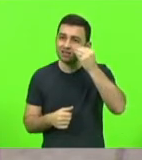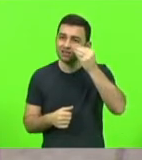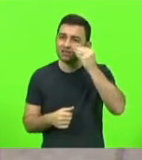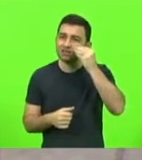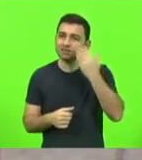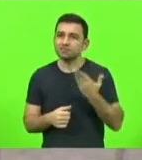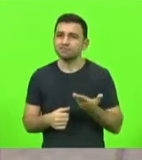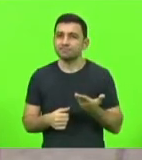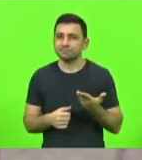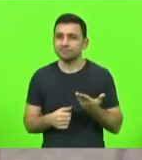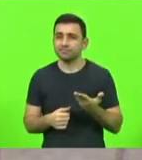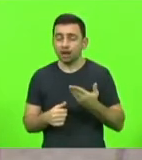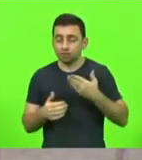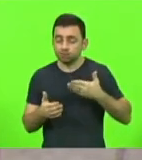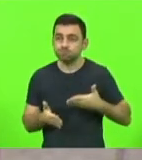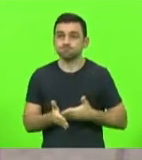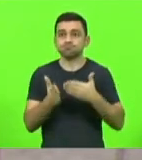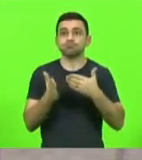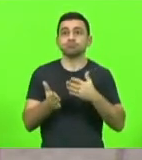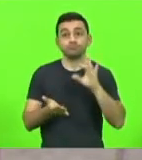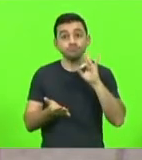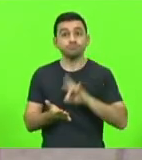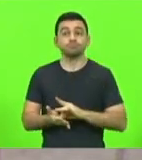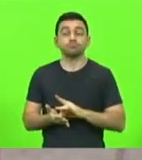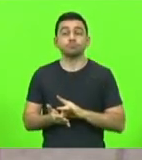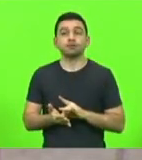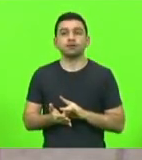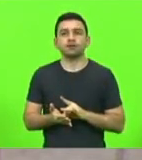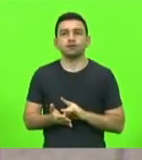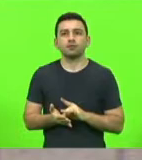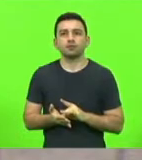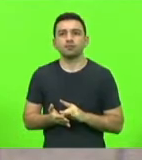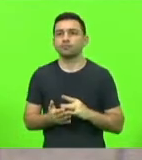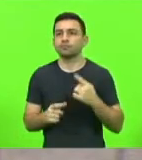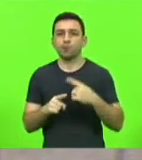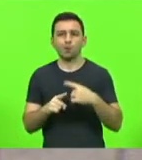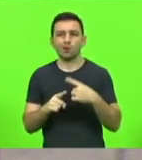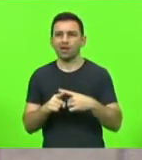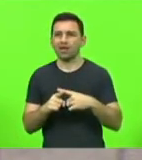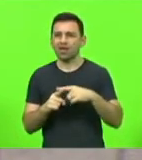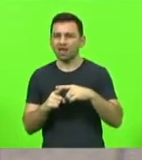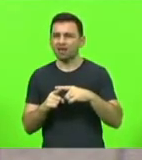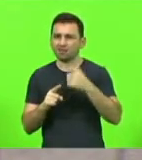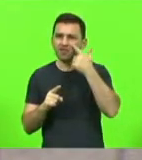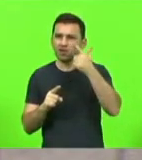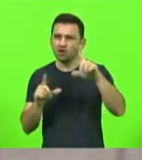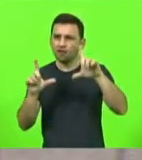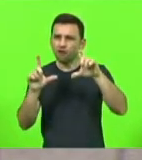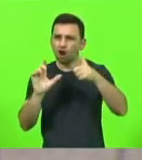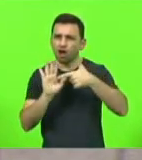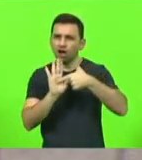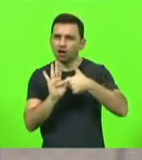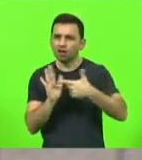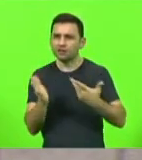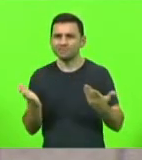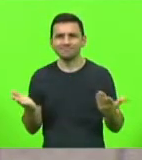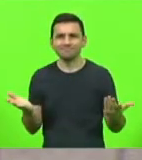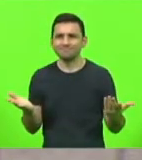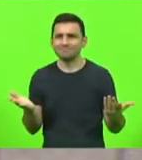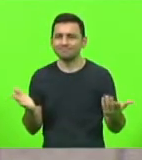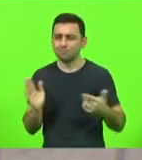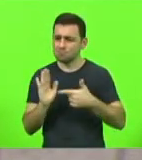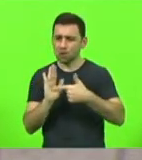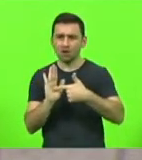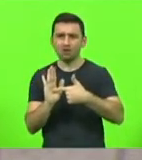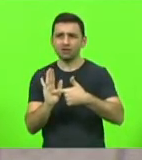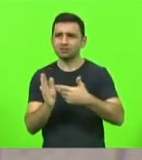tentar impactar realmente, porque essas imagens, elas falam por si. Isso não é novidade.